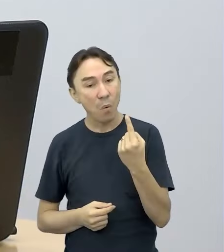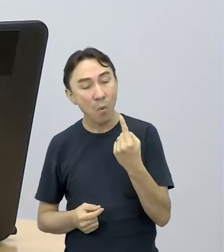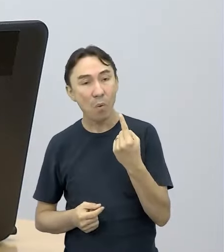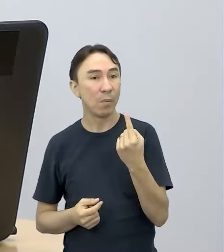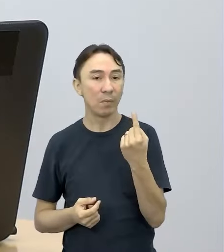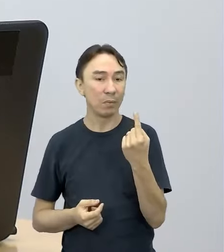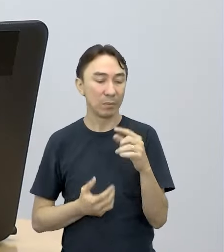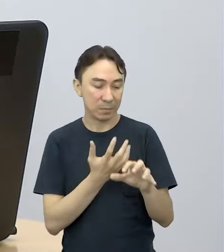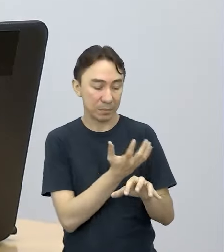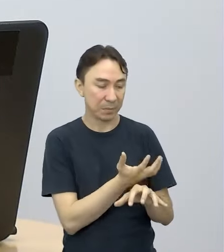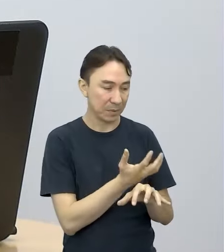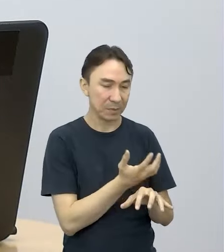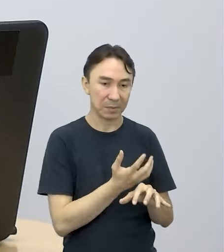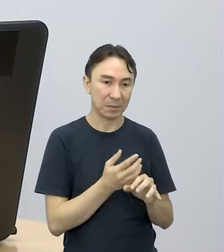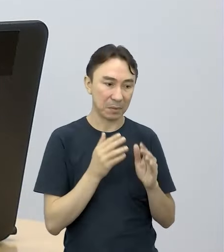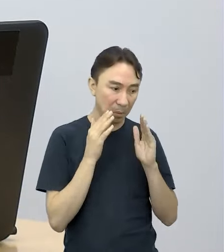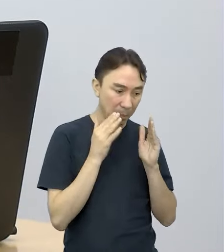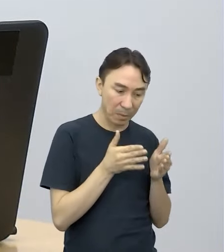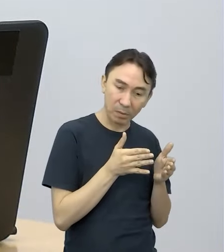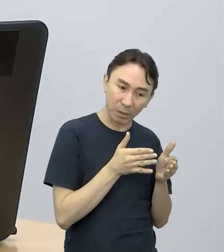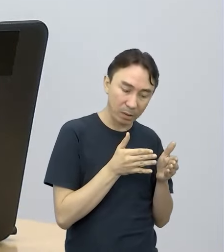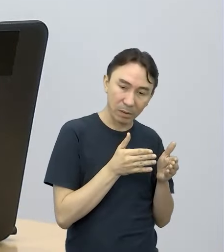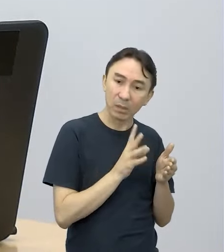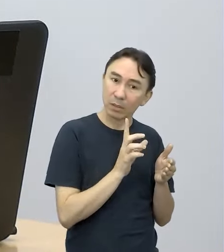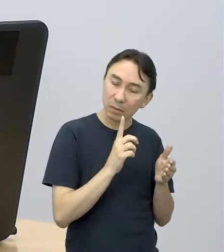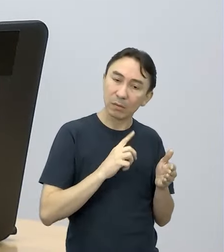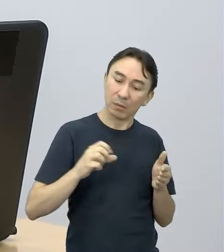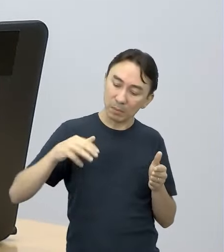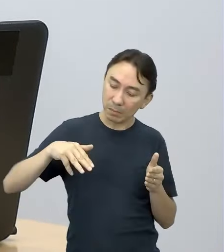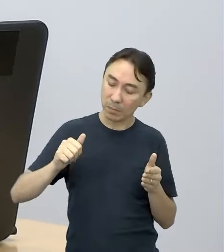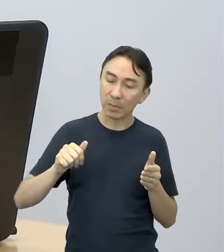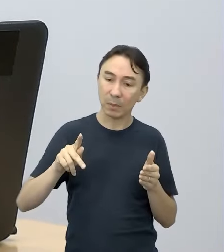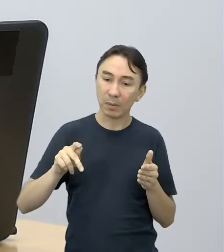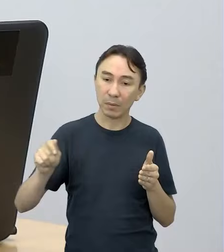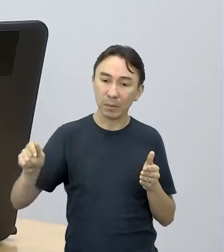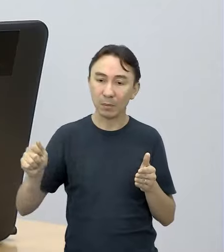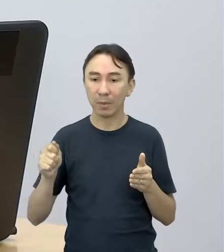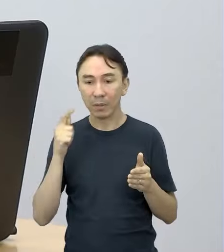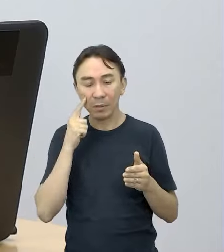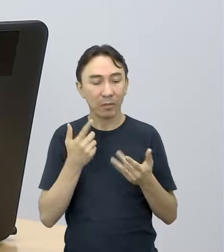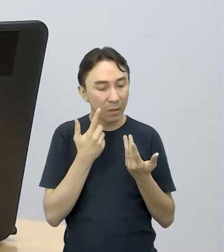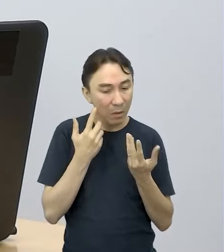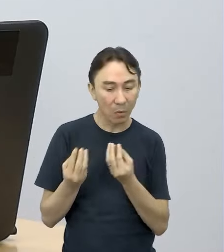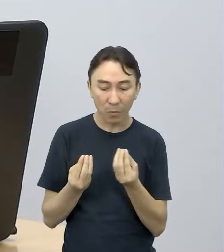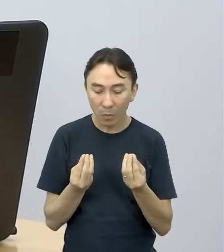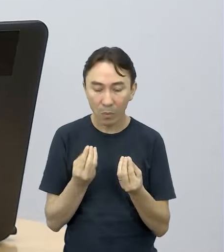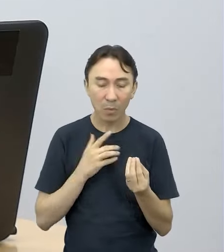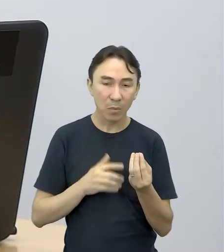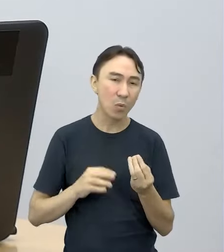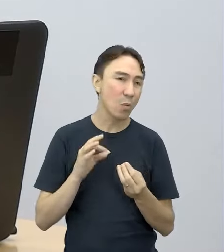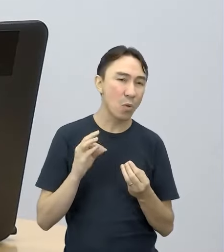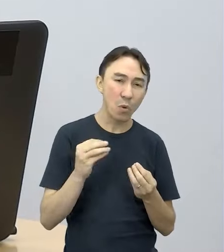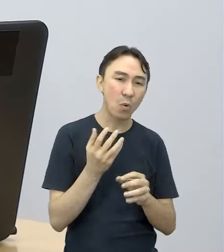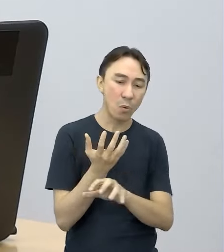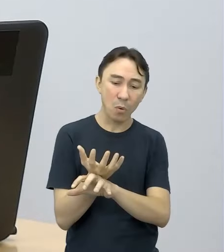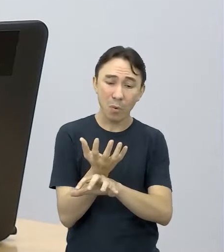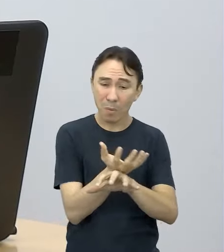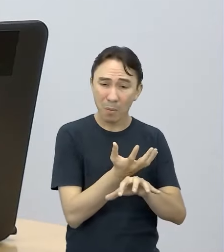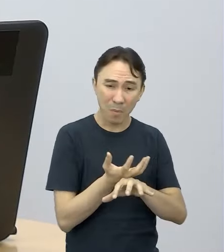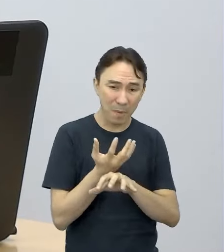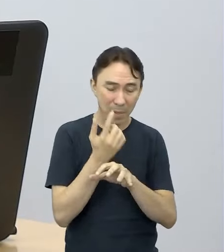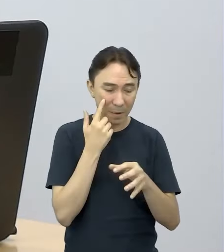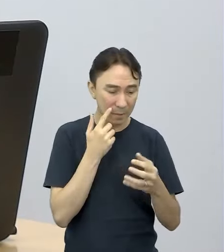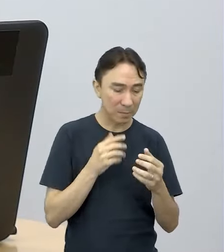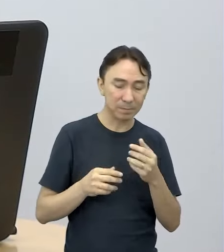Então, a necessidade da gente olhar para o mapa, né? e pensar sobre todos os componentes que estão ali e da conversa mesmo com os